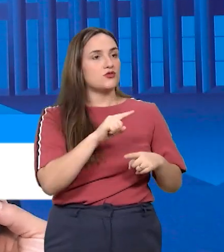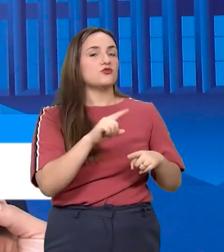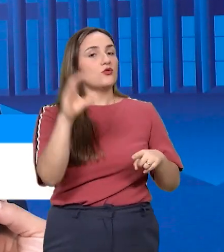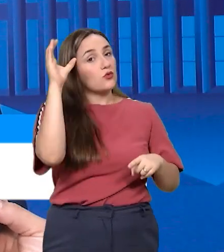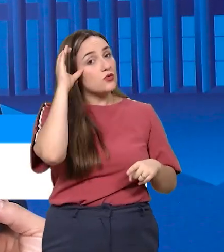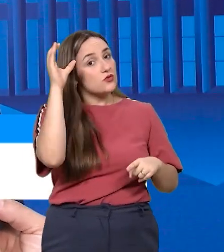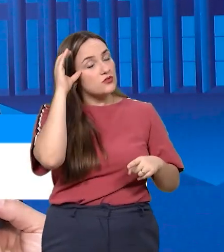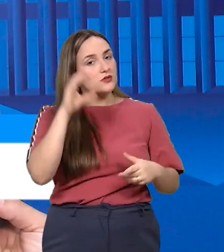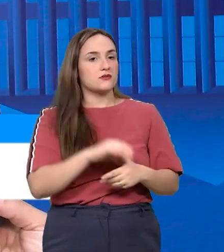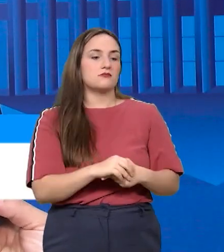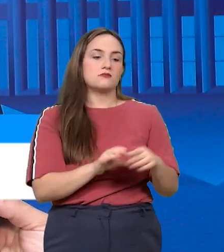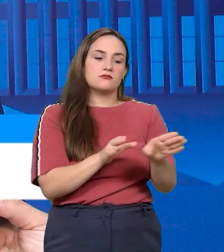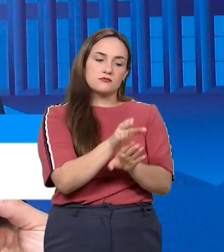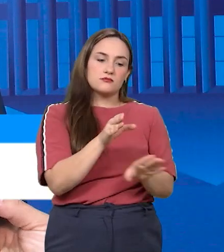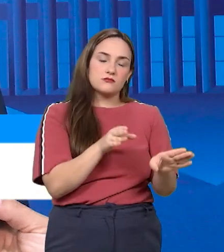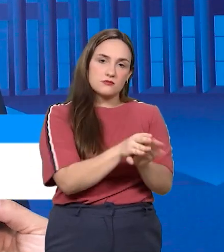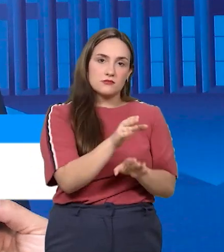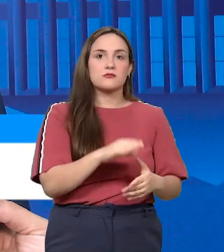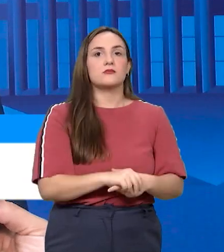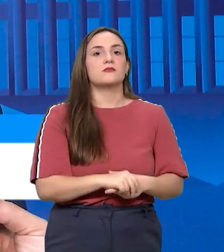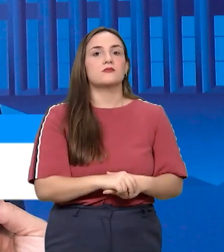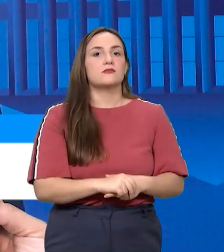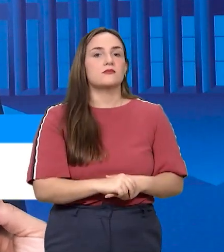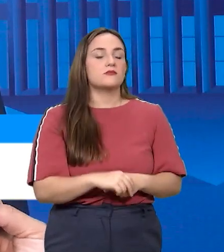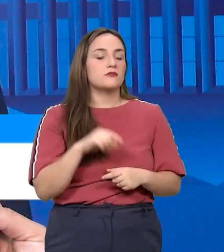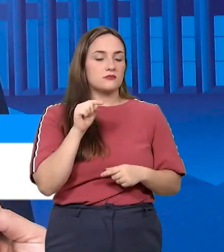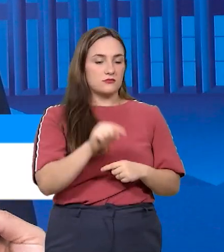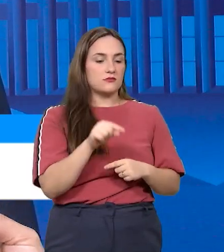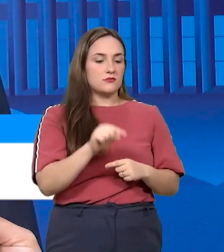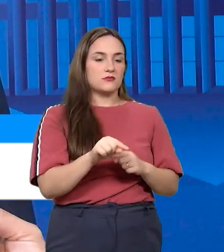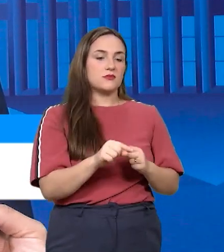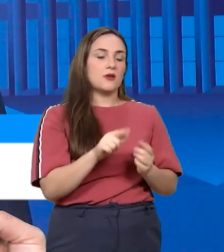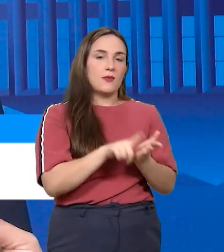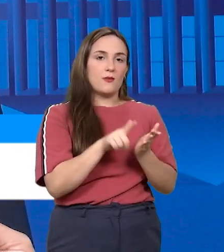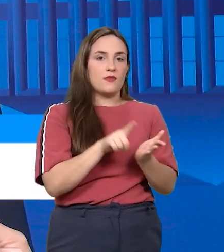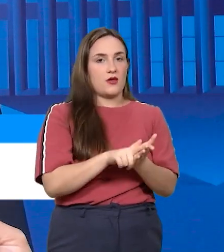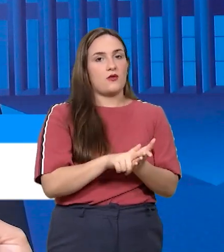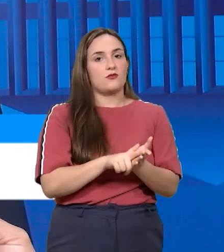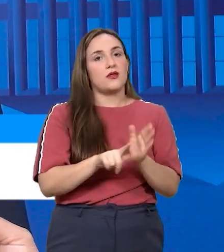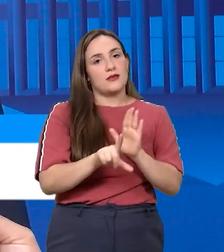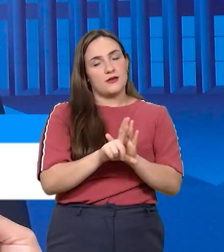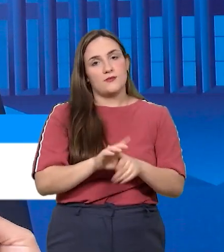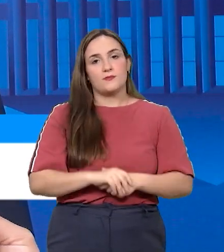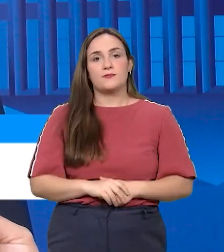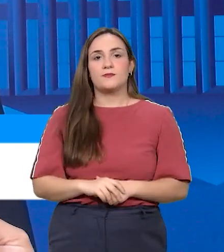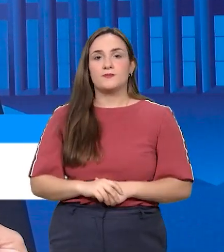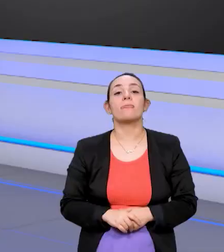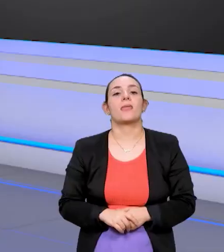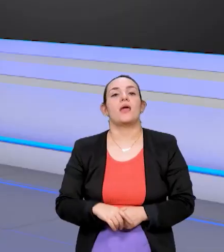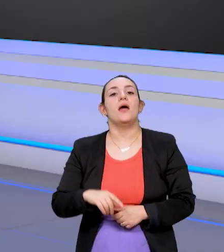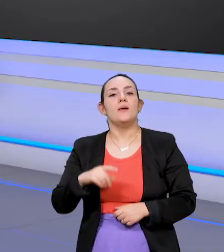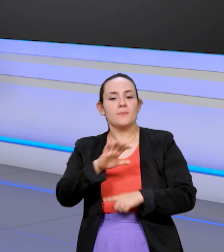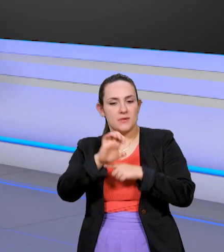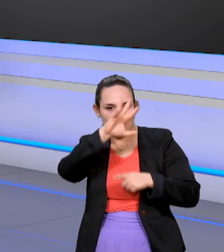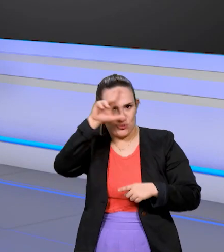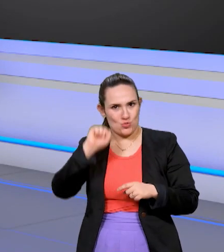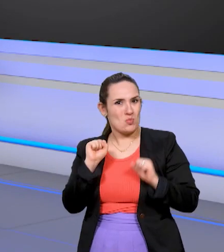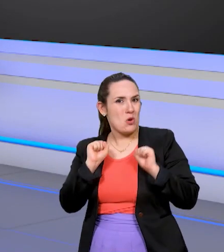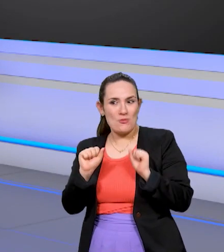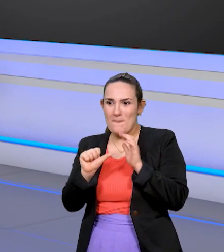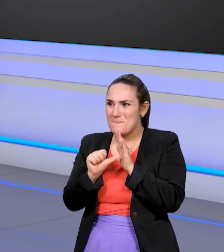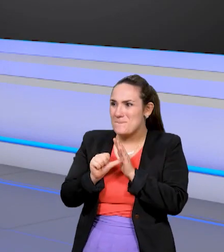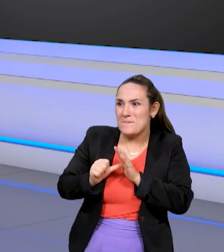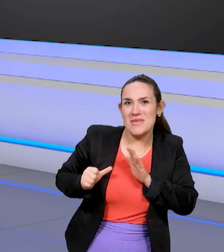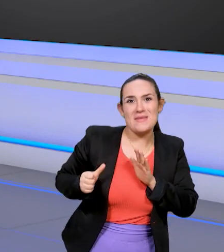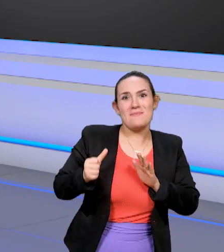ter esse dia para a gente poder fazer educação nessa parte da prescrição legal. Mato Grosso do Sul